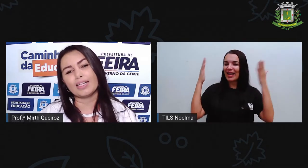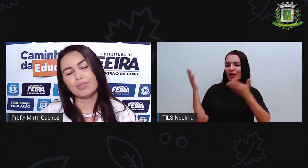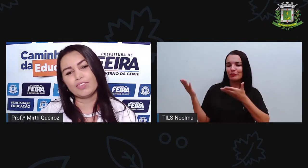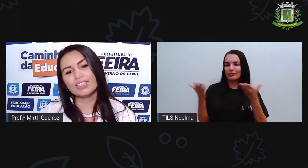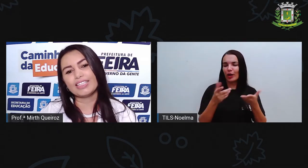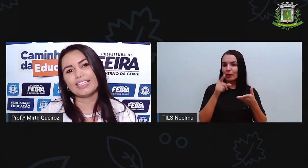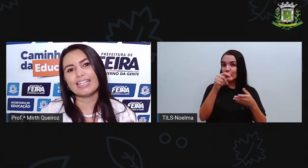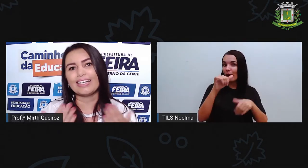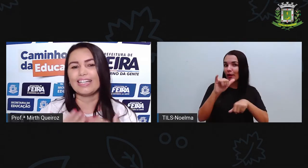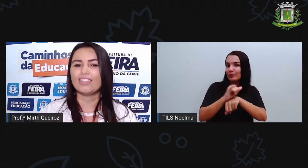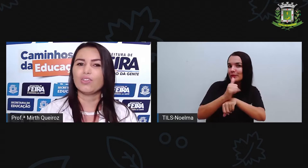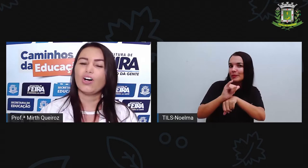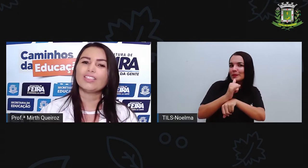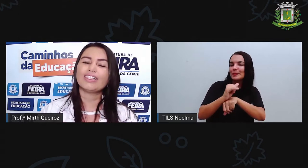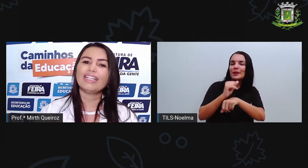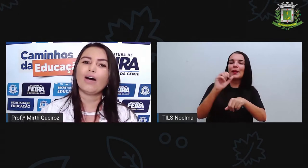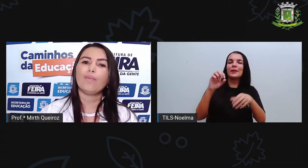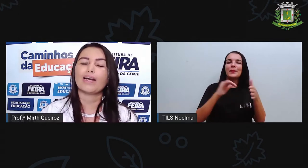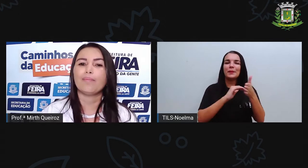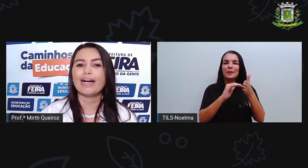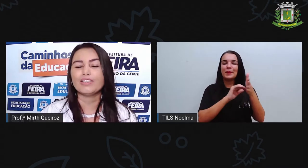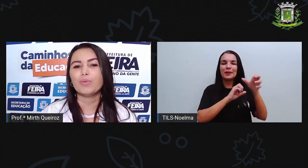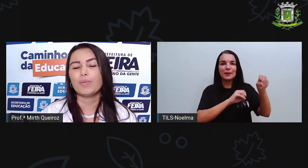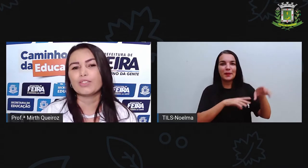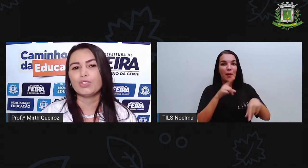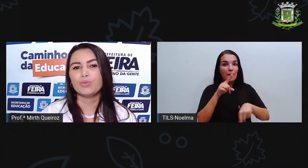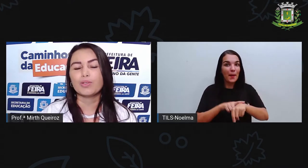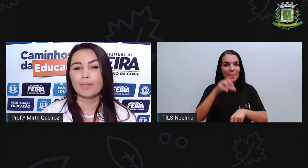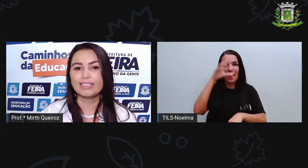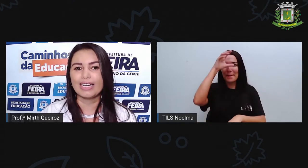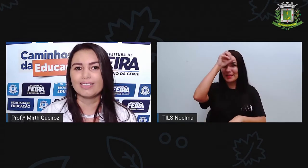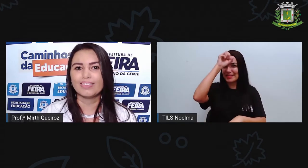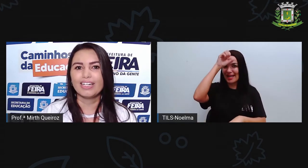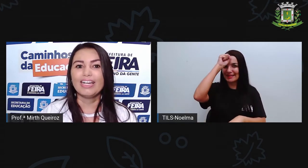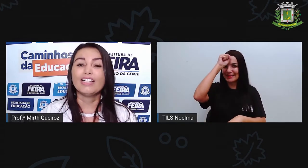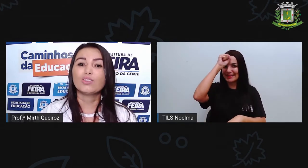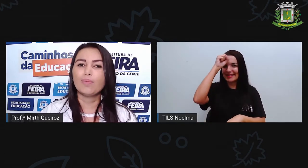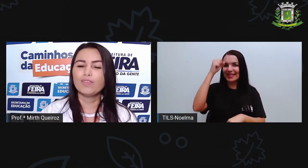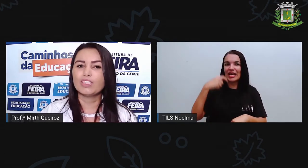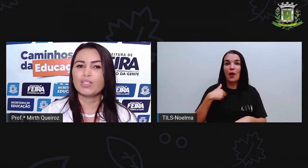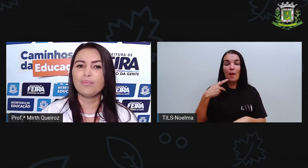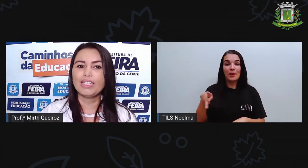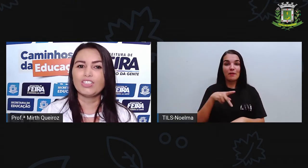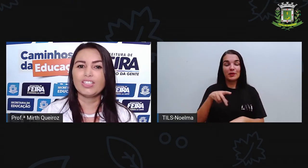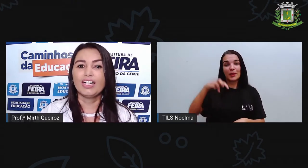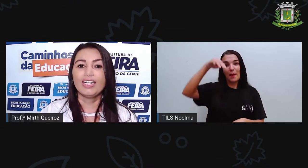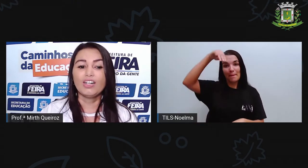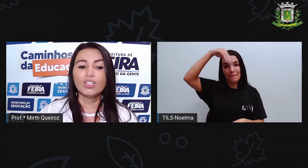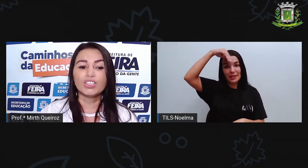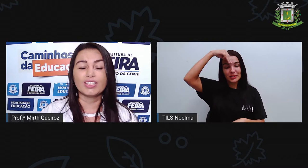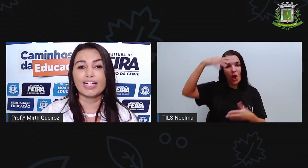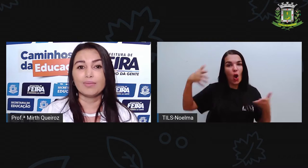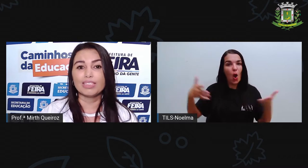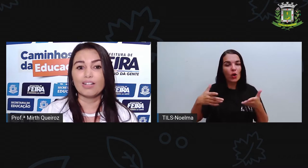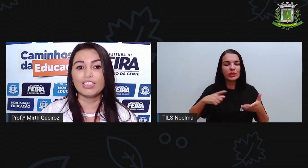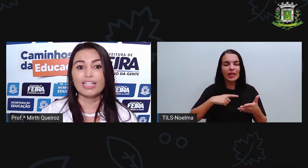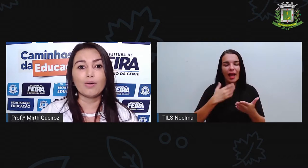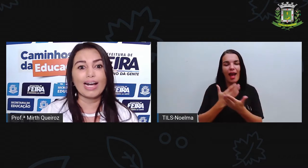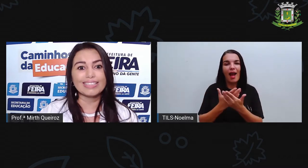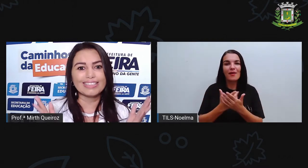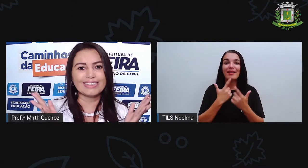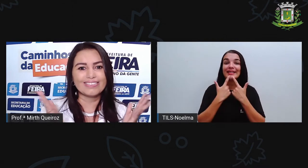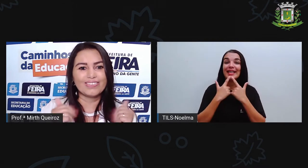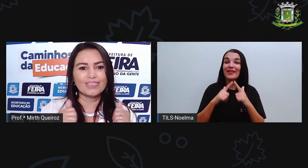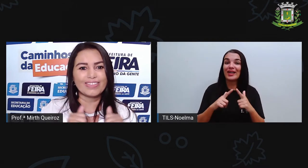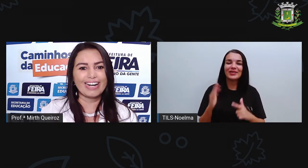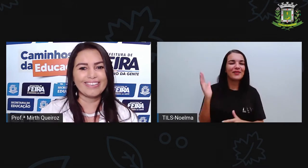gente recebe vocês aqui no nosso canal para mais um momento de muito aprendizado. Eu sou a professora Mirth e hoje nós teremos aula de